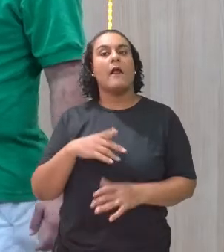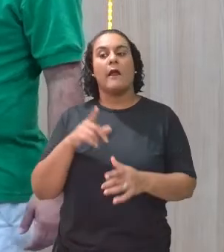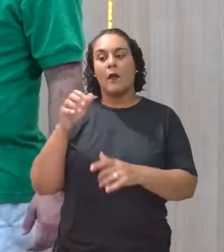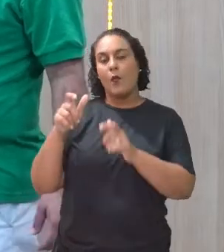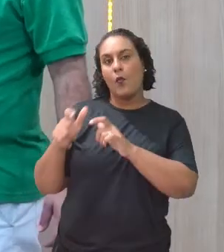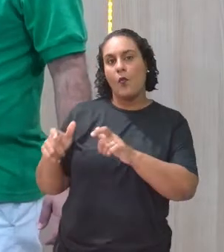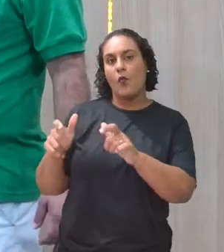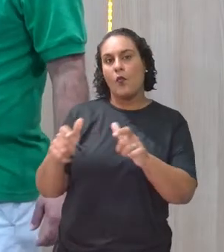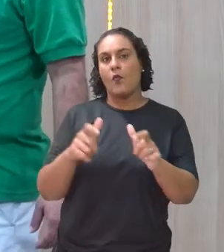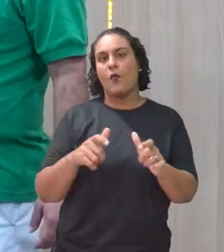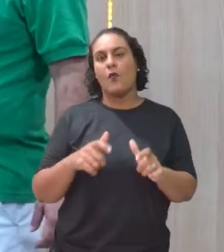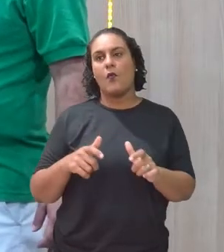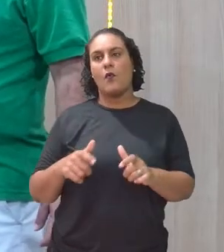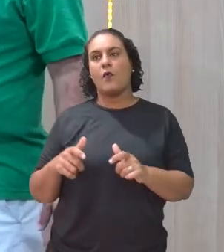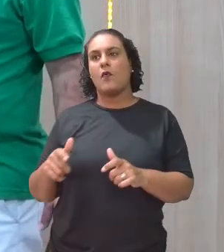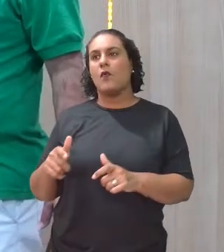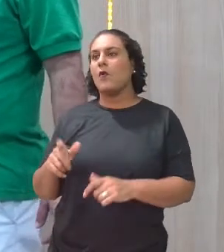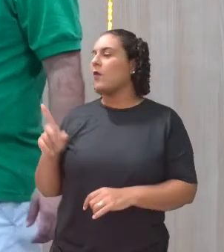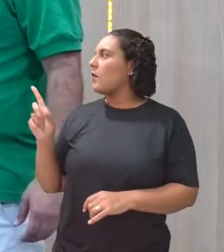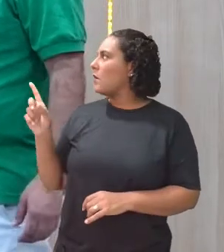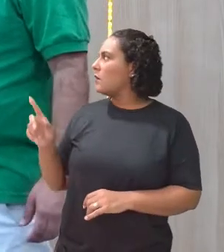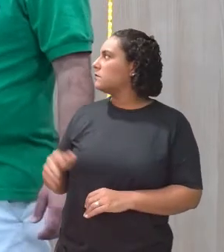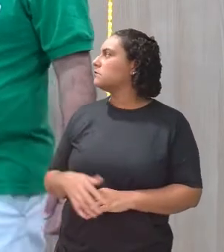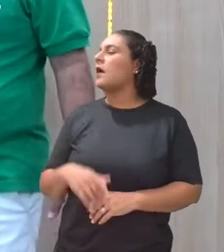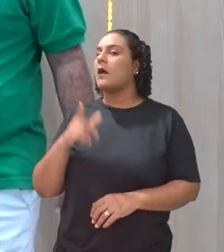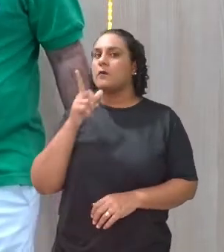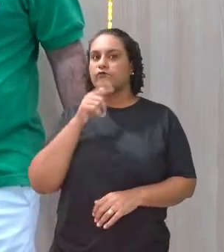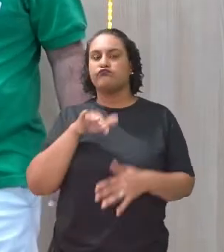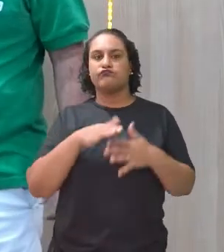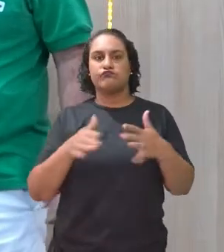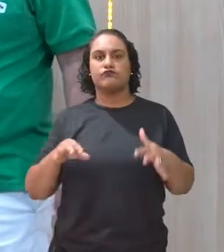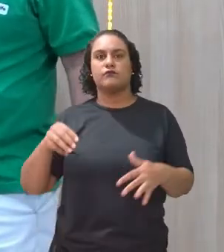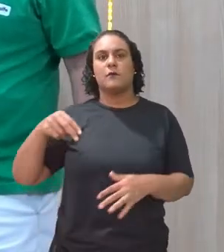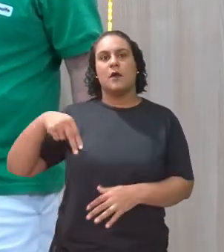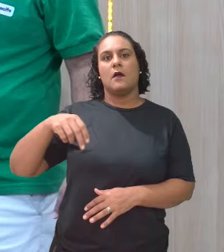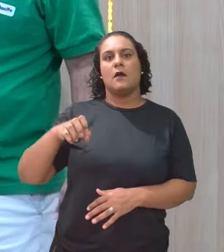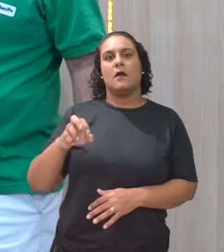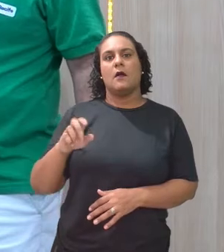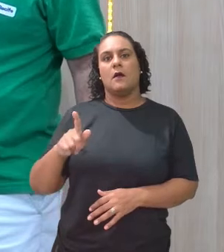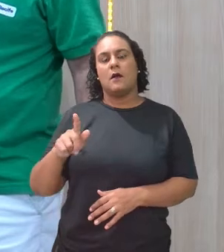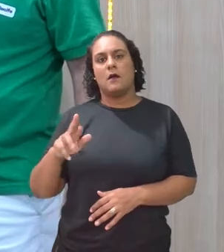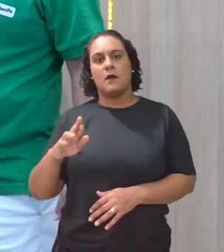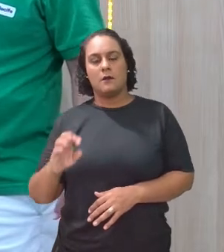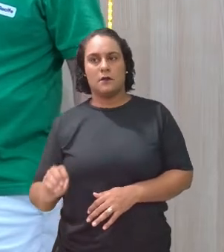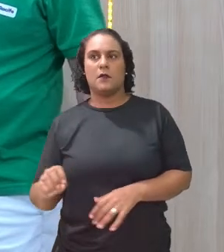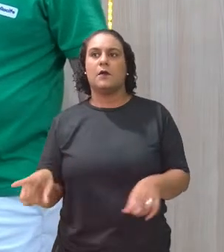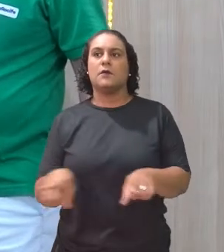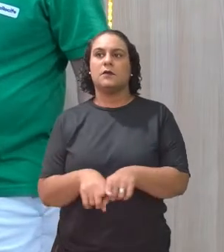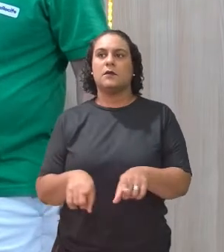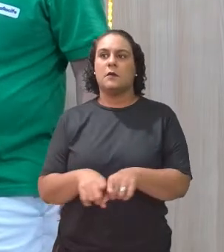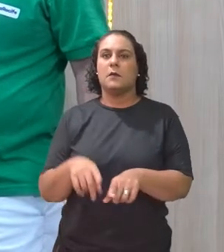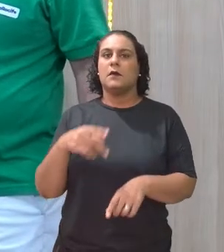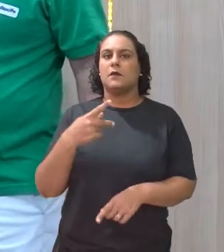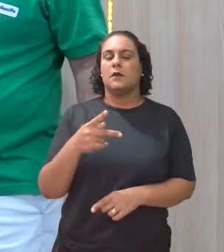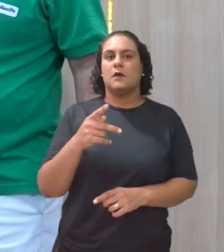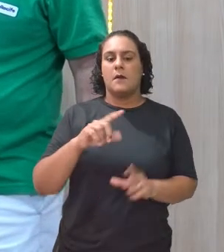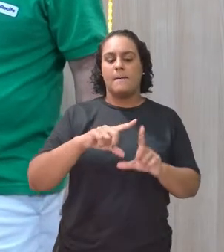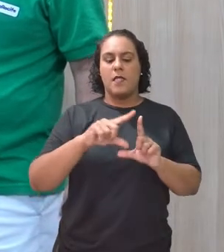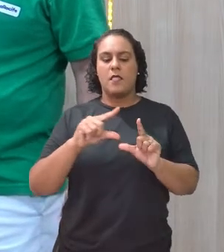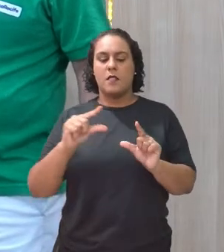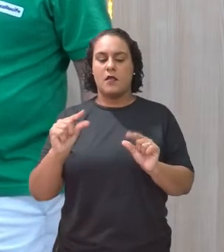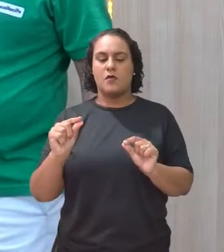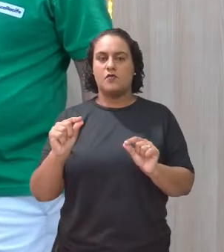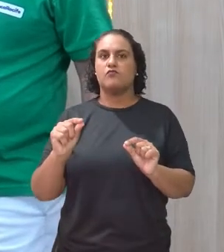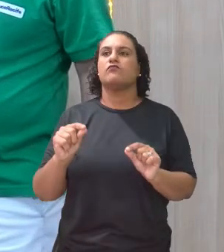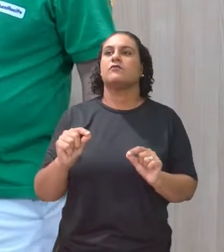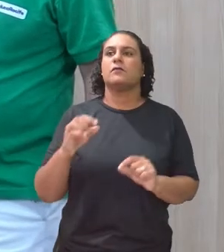aqui com uma passagem aqui por Mar Negro, né. Aqui a gente tem a província aqui, a península aqui, ó, a região da